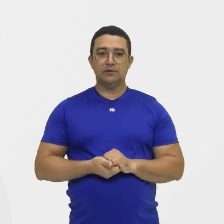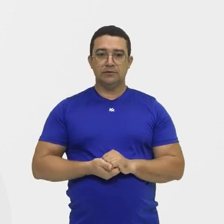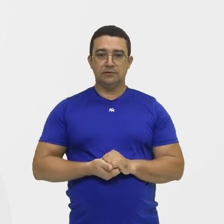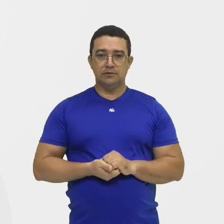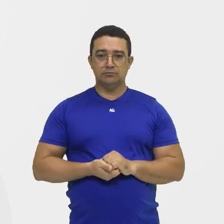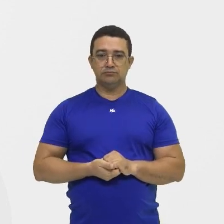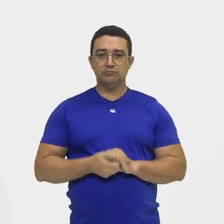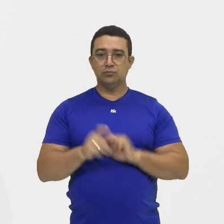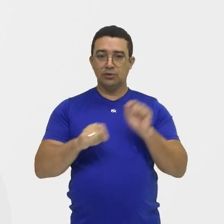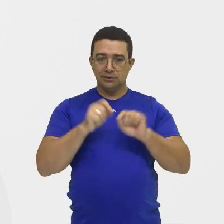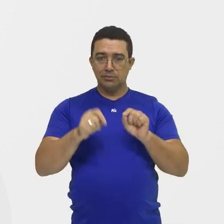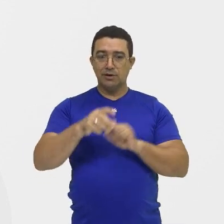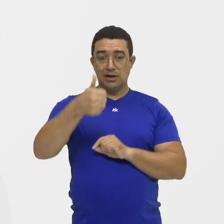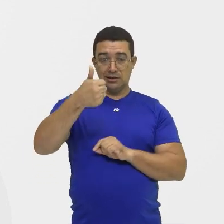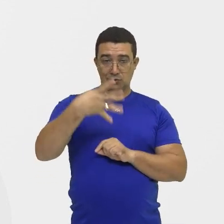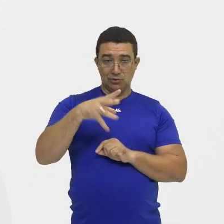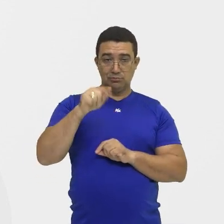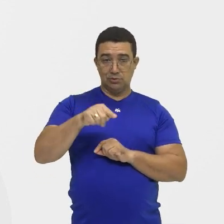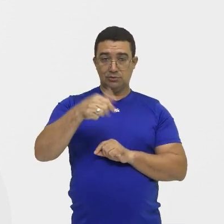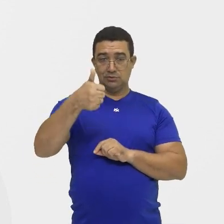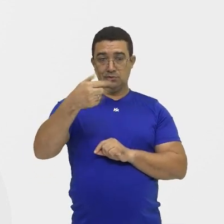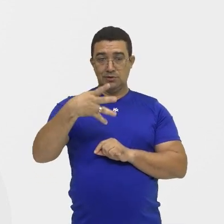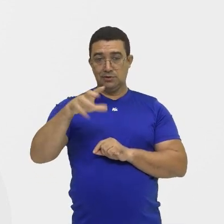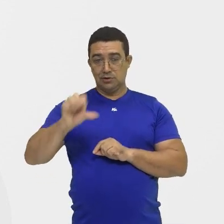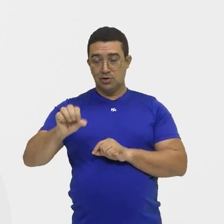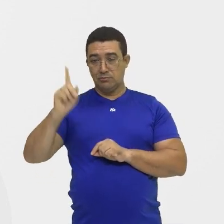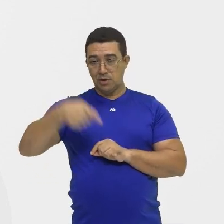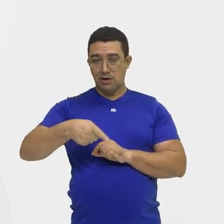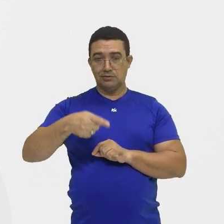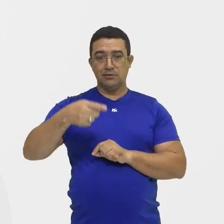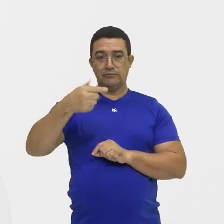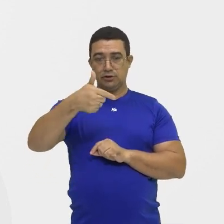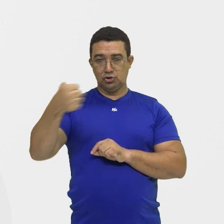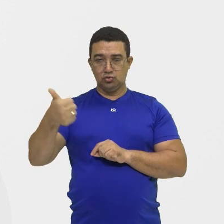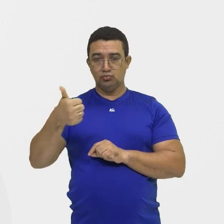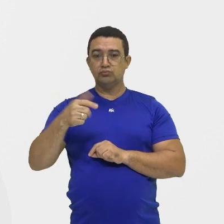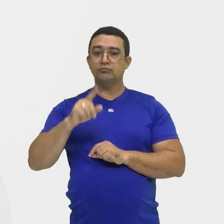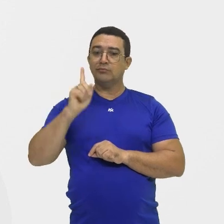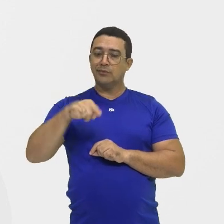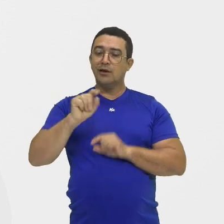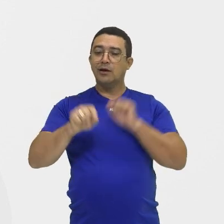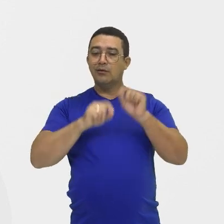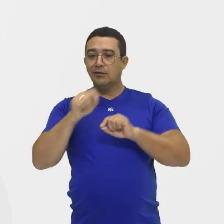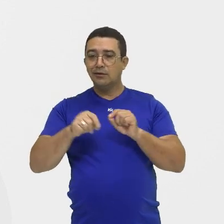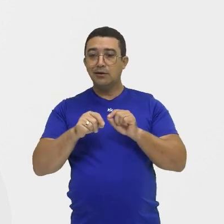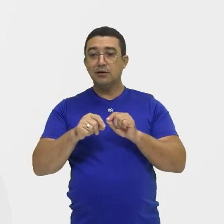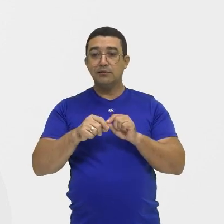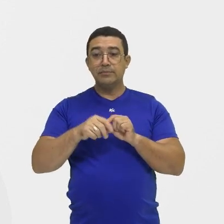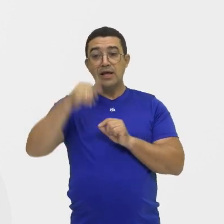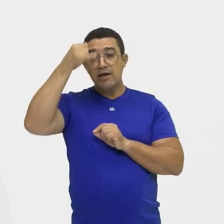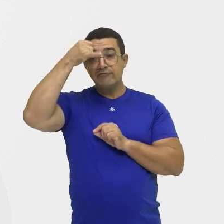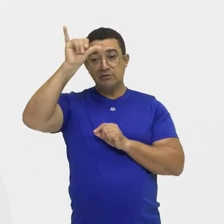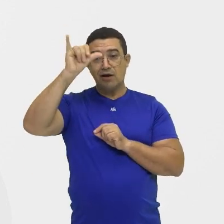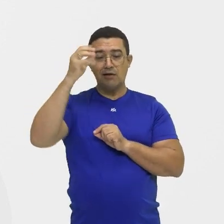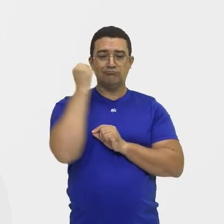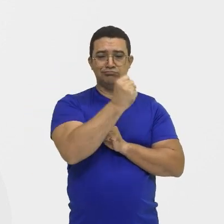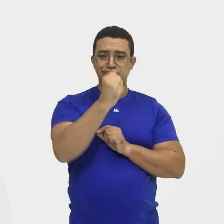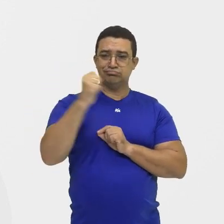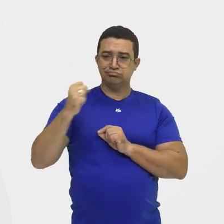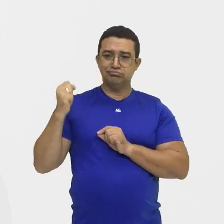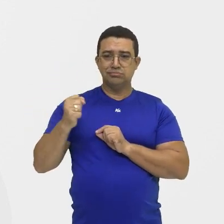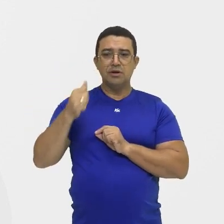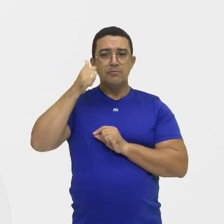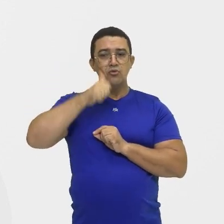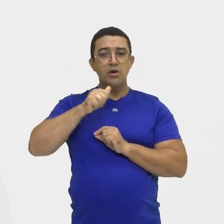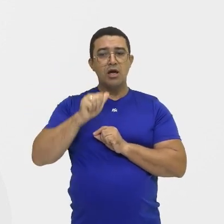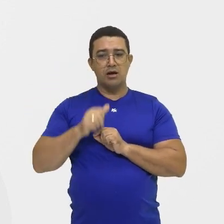Formulário Nacional de Avaliação de Risco, já é outra alteração, com o intuito de prevenir feminicídios. Correto? Então, aí